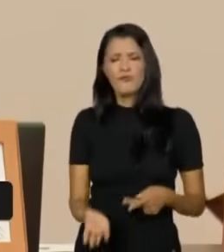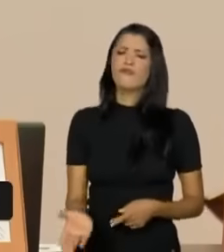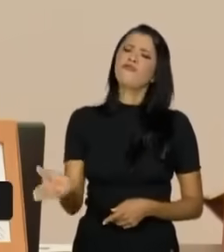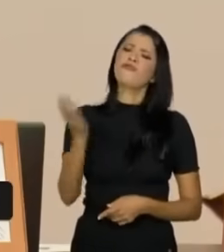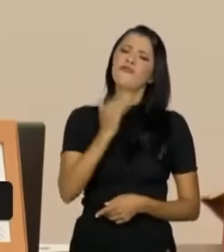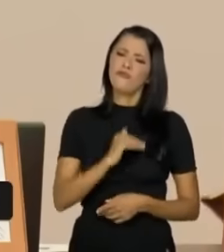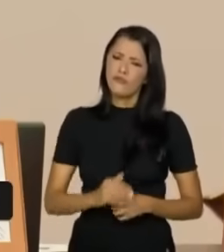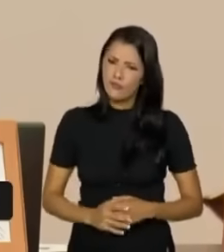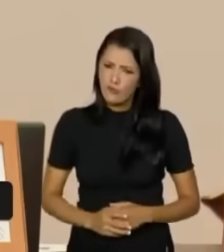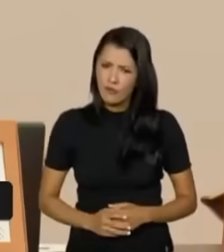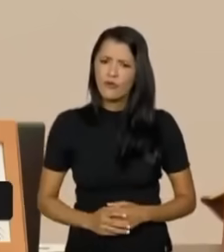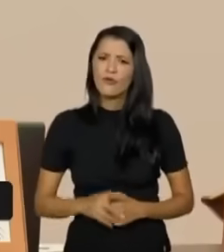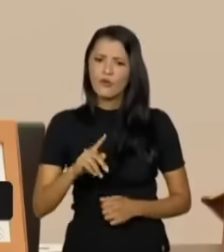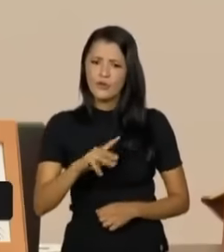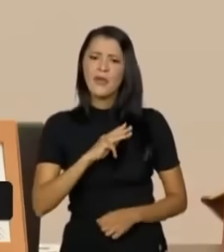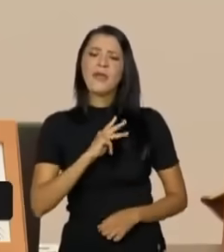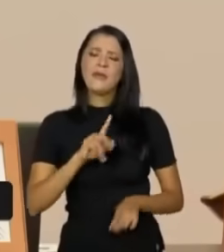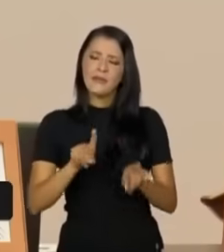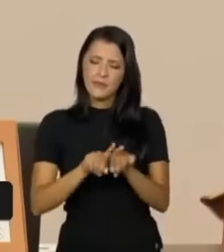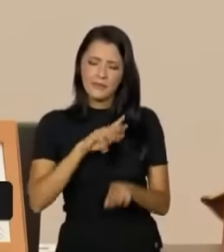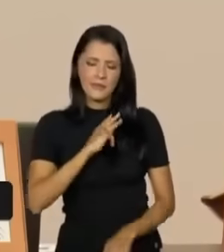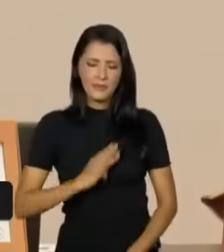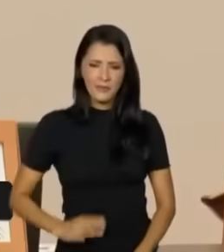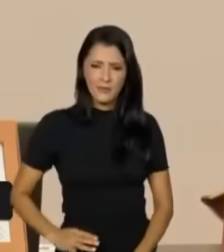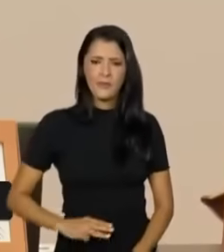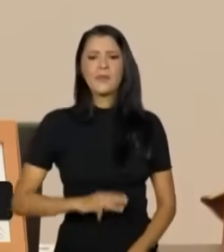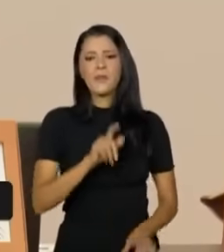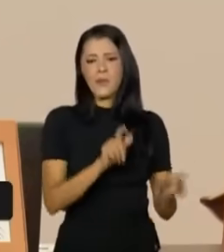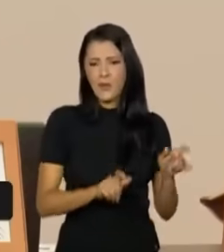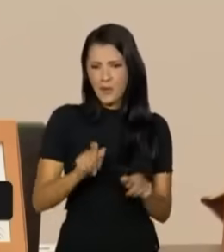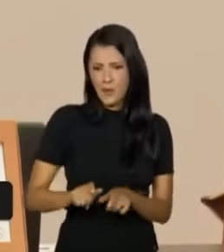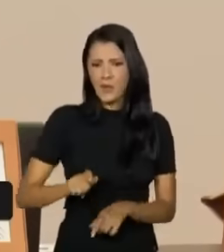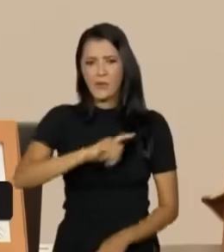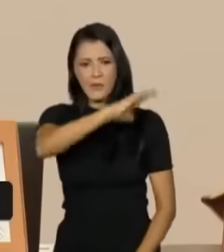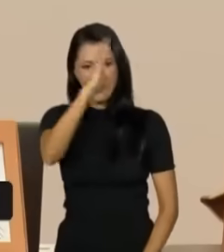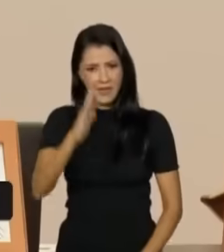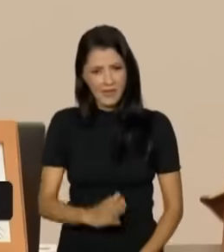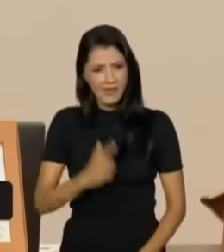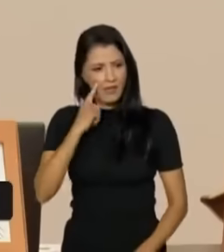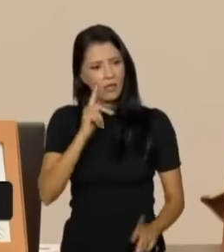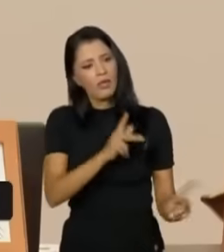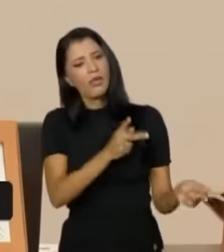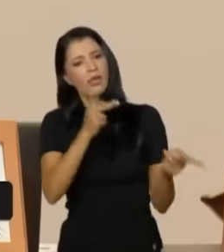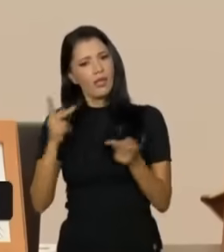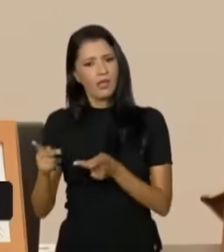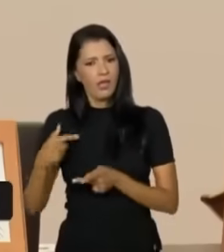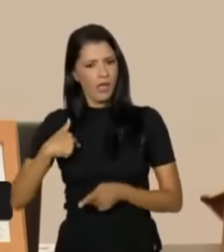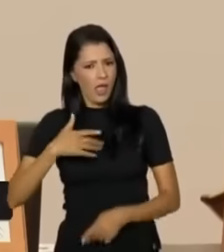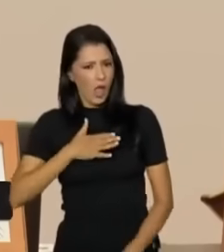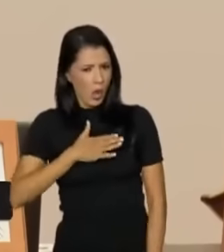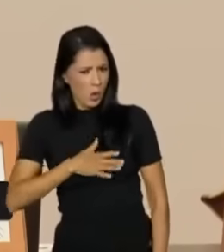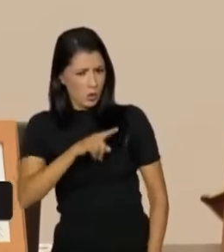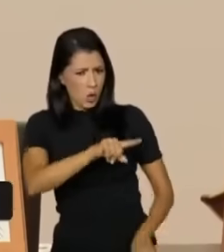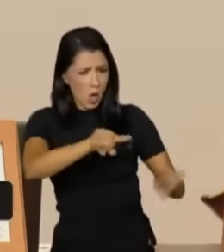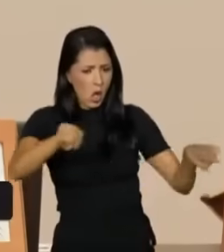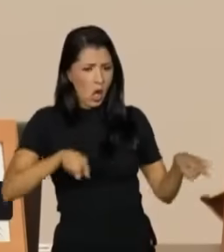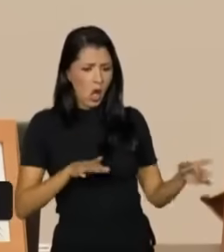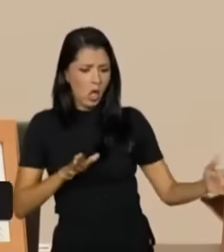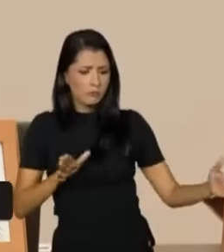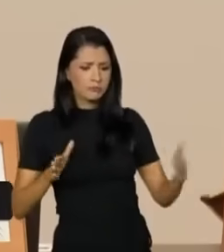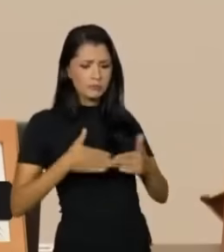um convite aos ministros brasileiros. Não pense que eu gosto que vocês fiquem nos gabinetes de